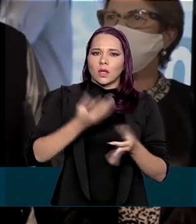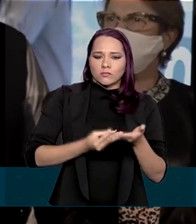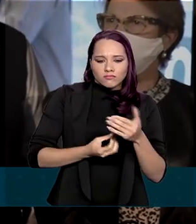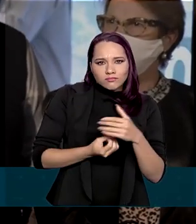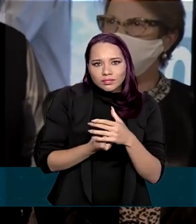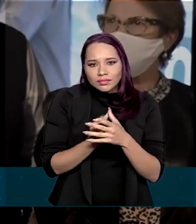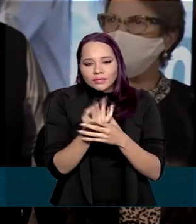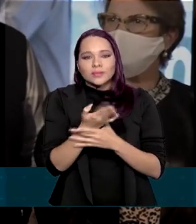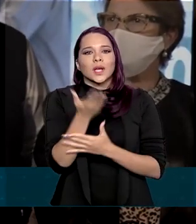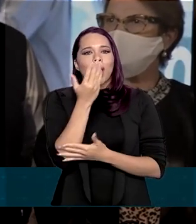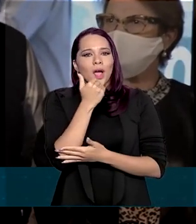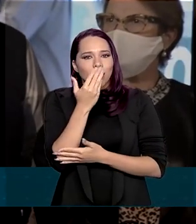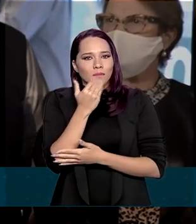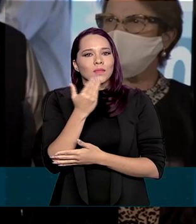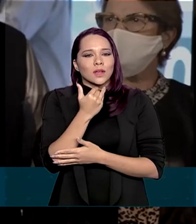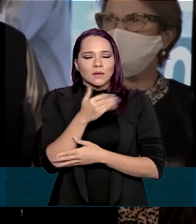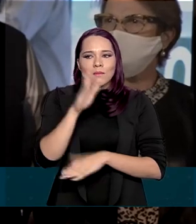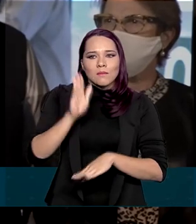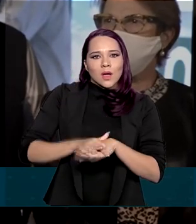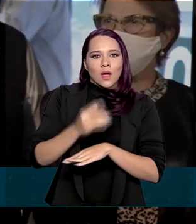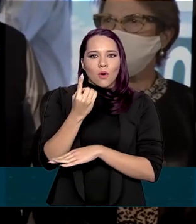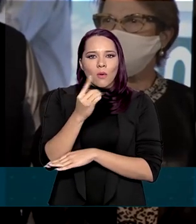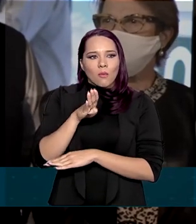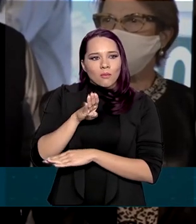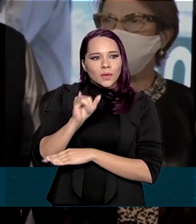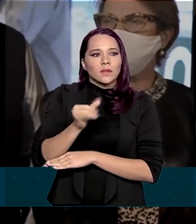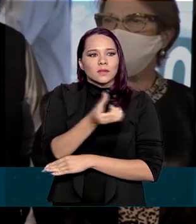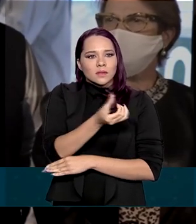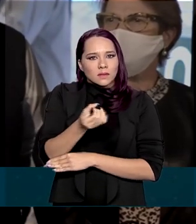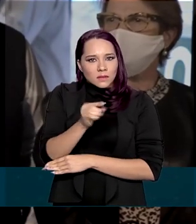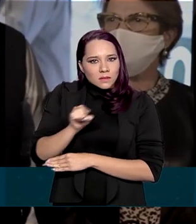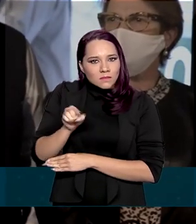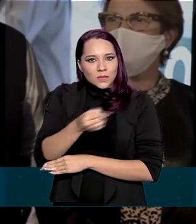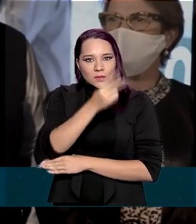mais 1.600.000 pessoas.